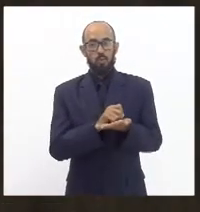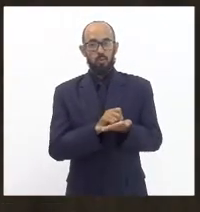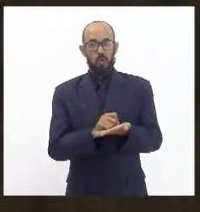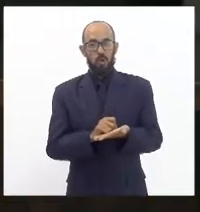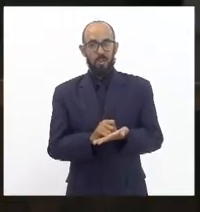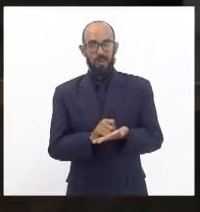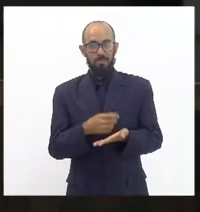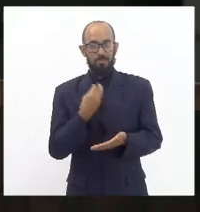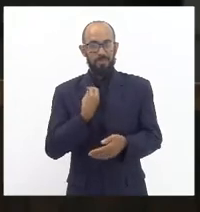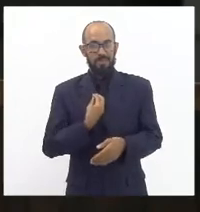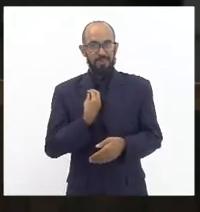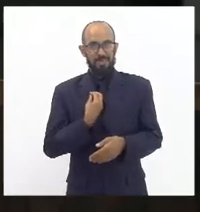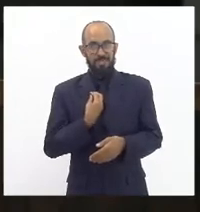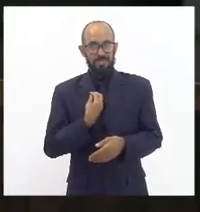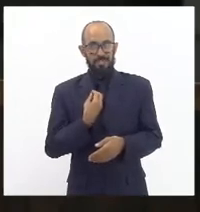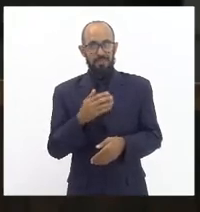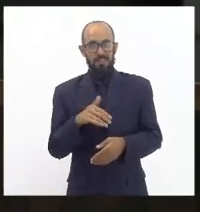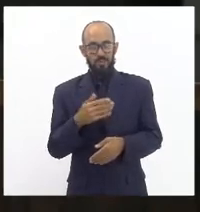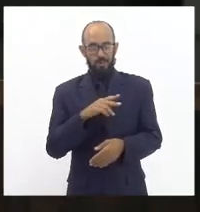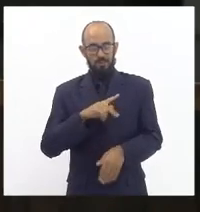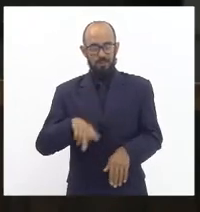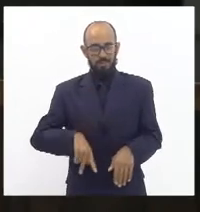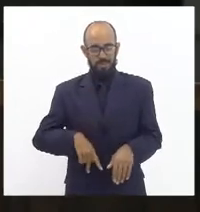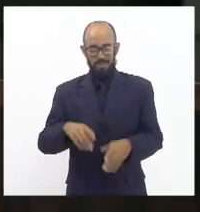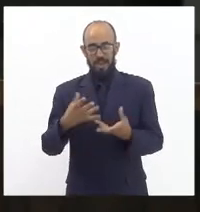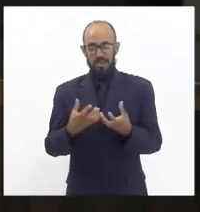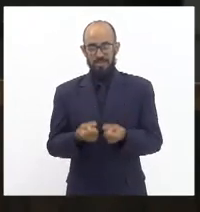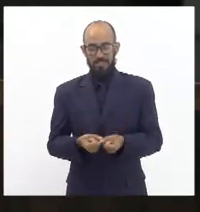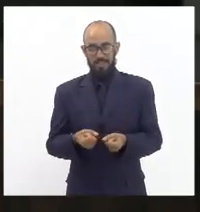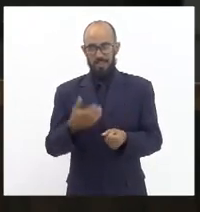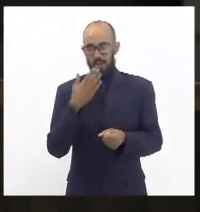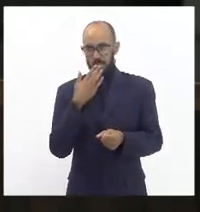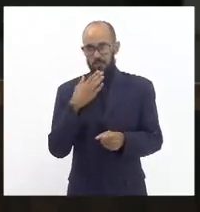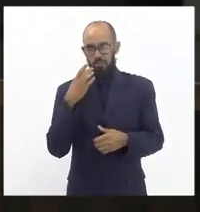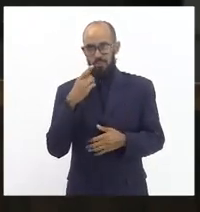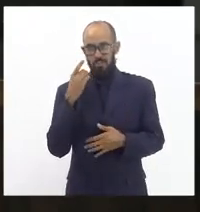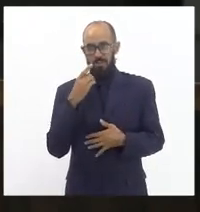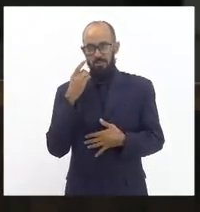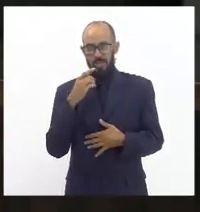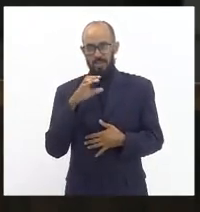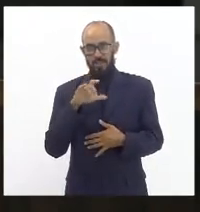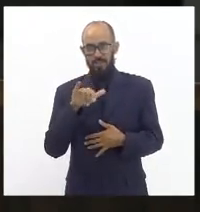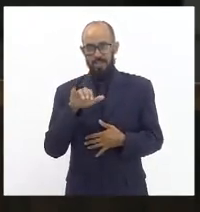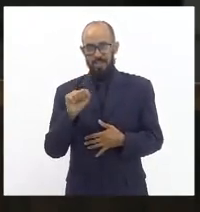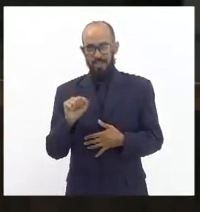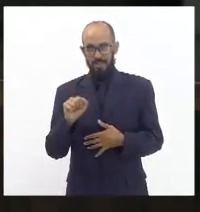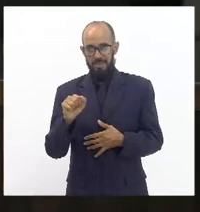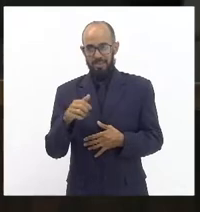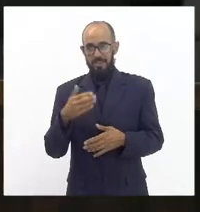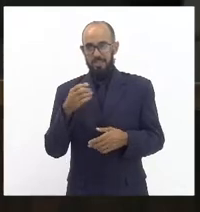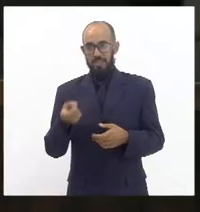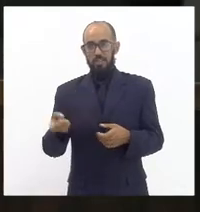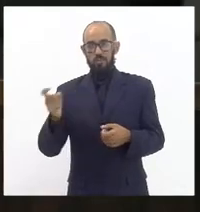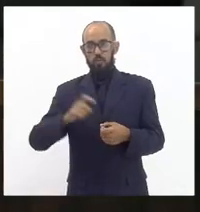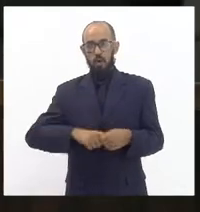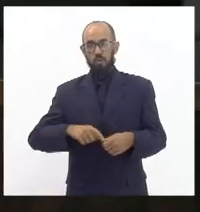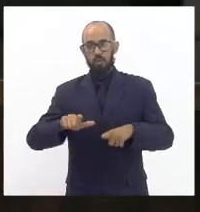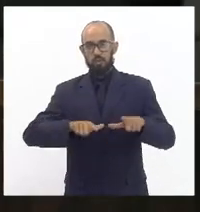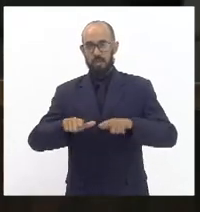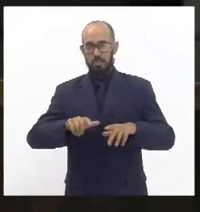faz bem então presença defere o pedido da deputada Célia chama os trabalhos a